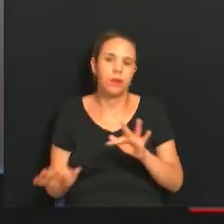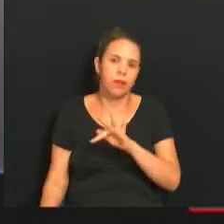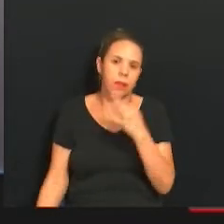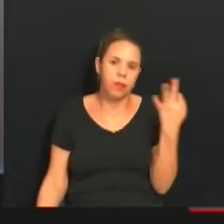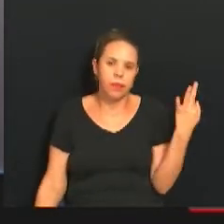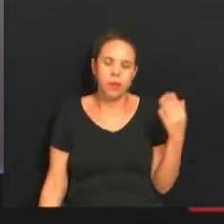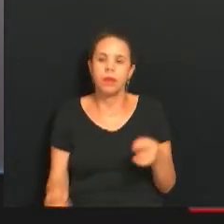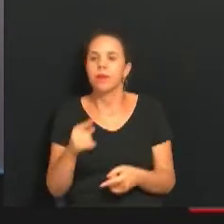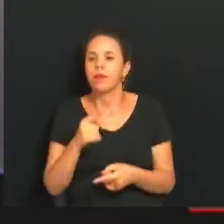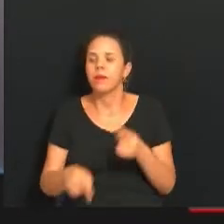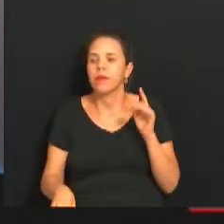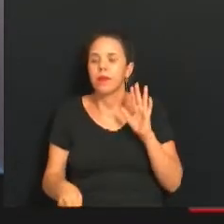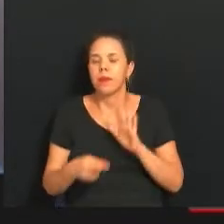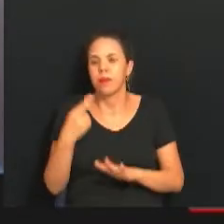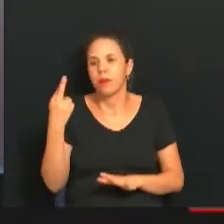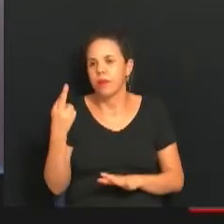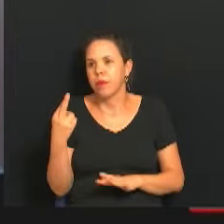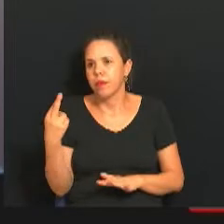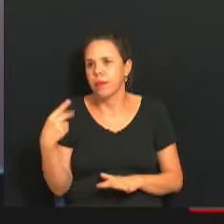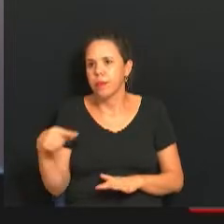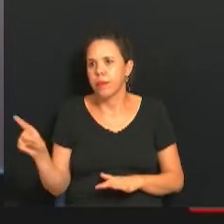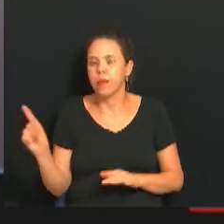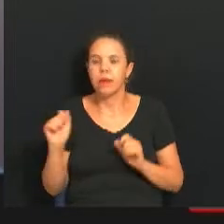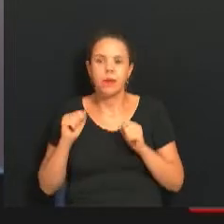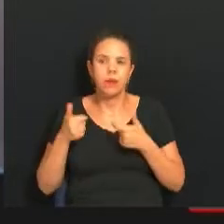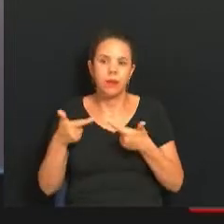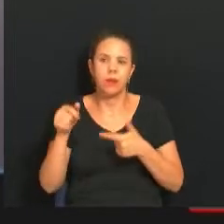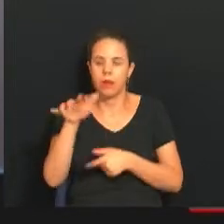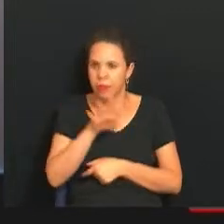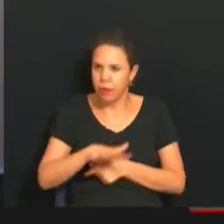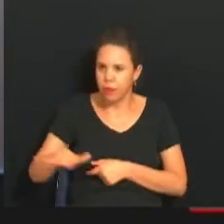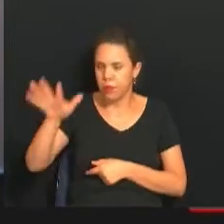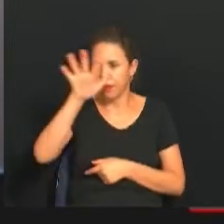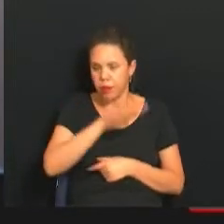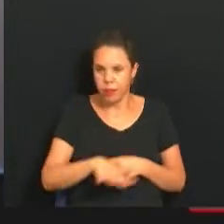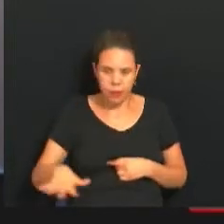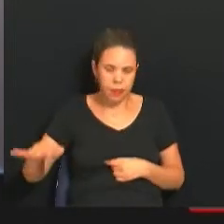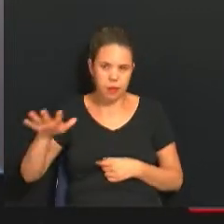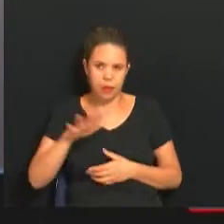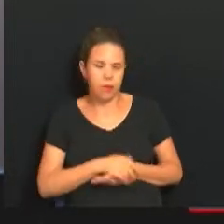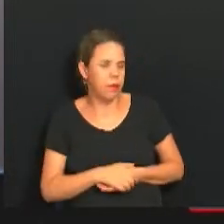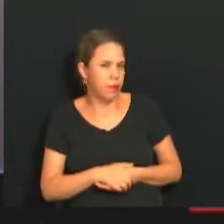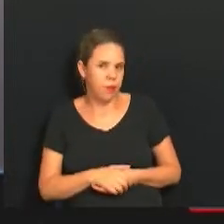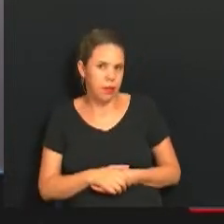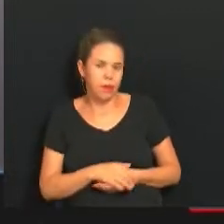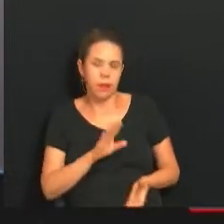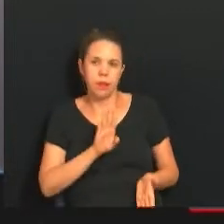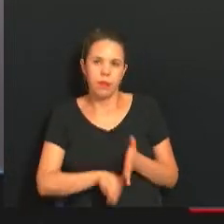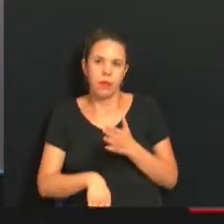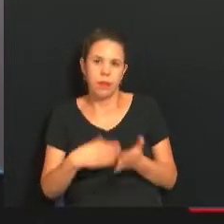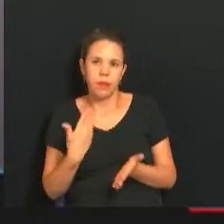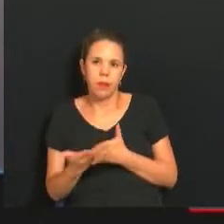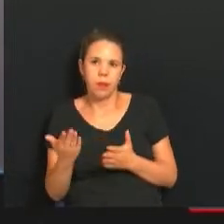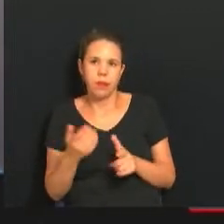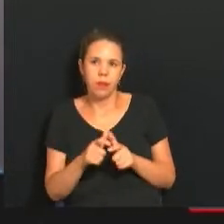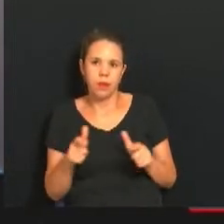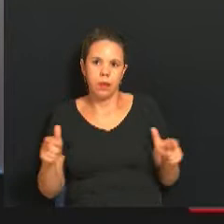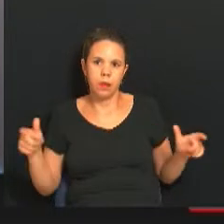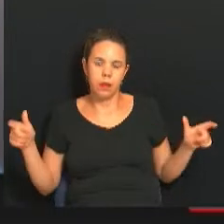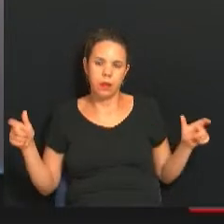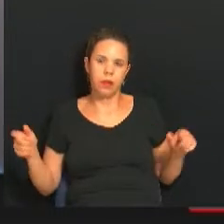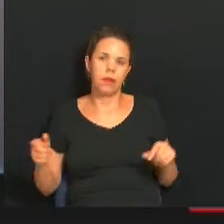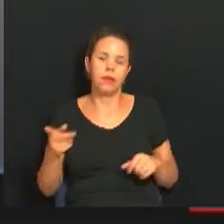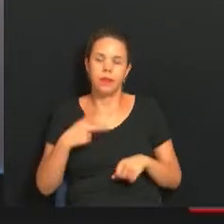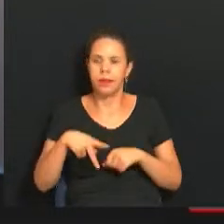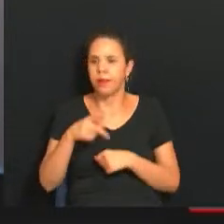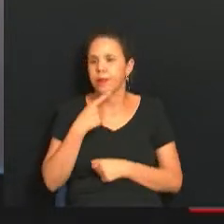e a resolução, então, foi para a Assembleia Geral. Na Assembleia Geral, houve uma derrota grandiosa para a Rússia, né, mais